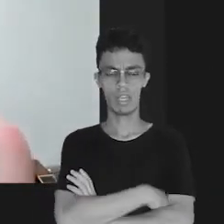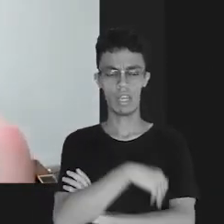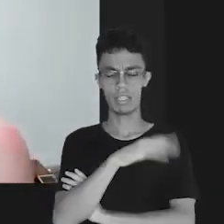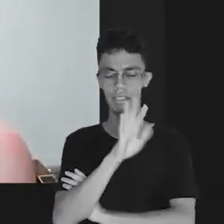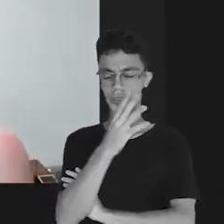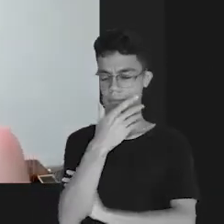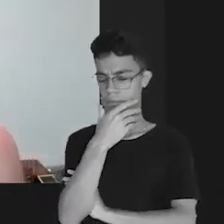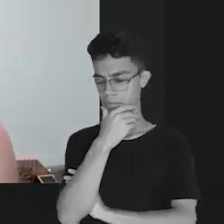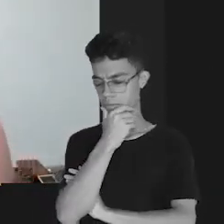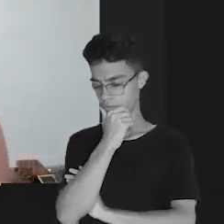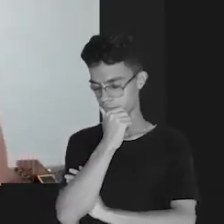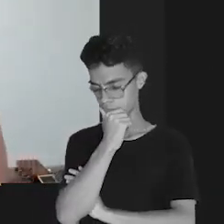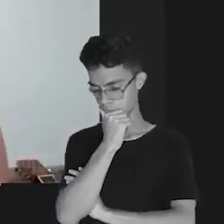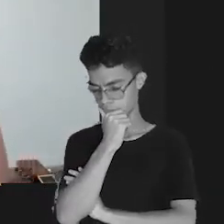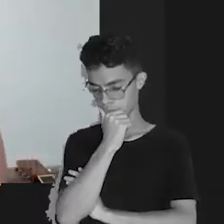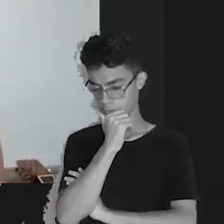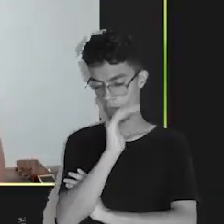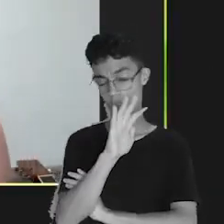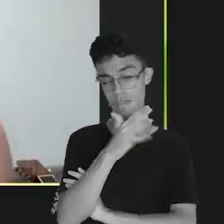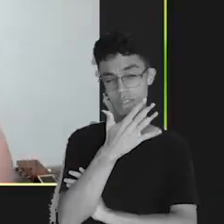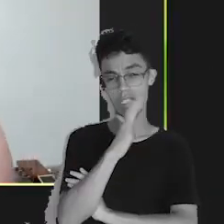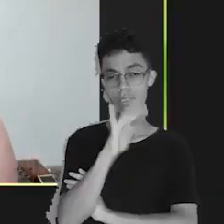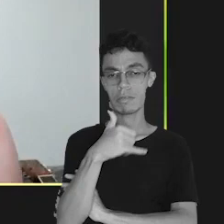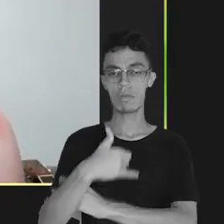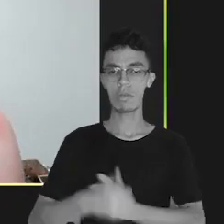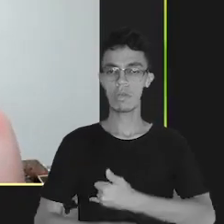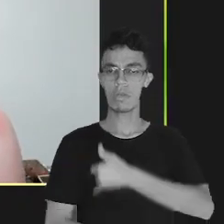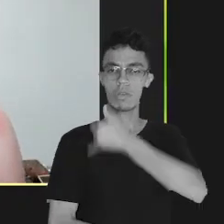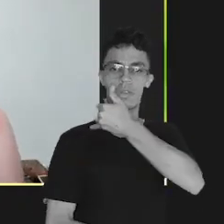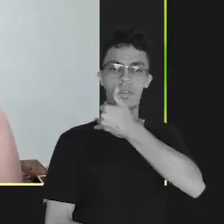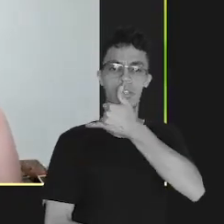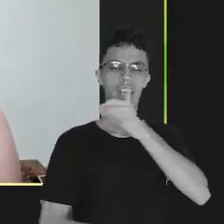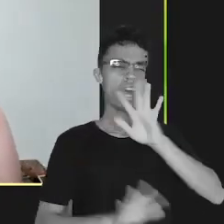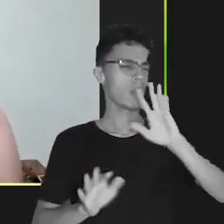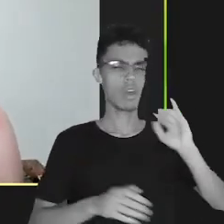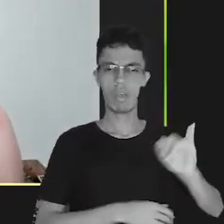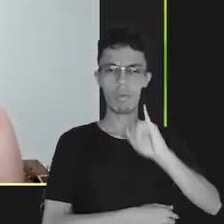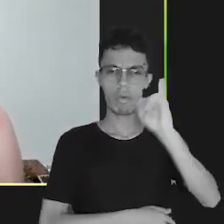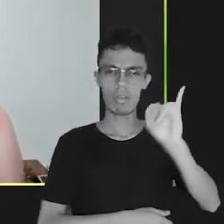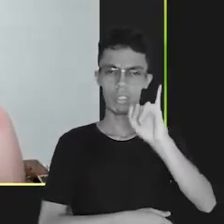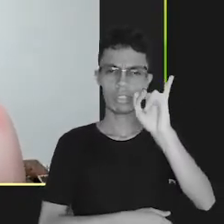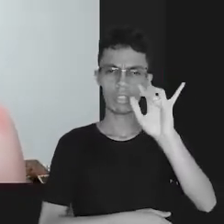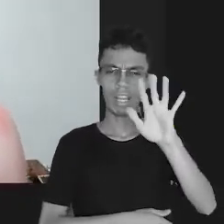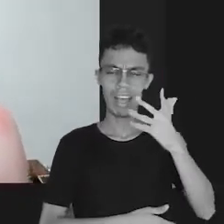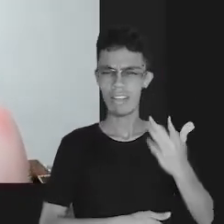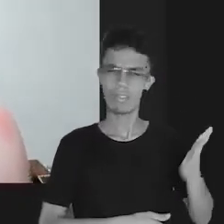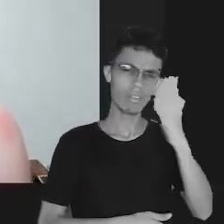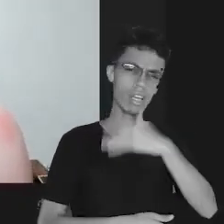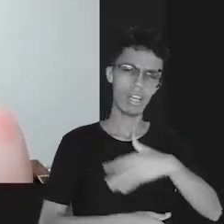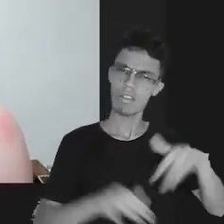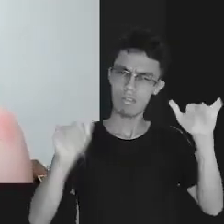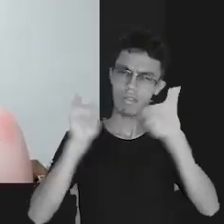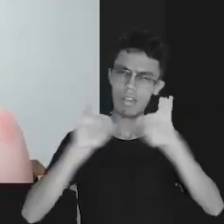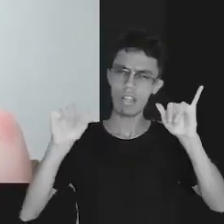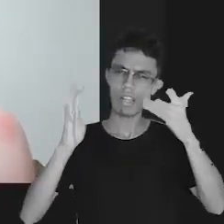ofensivo? Talvez cheio de vaidade. Não importa. Vamos.